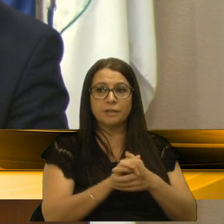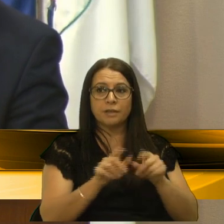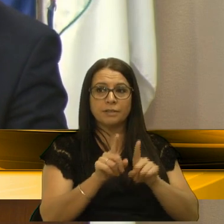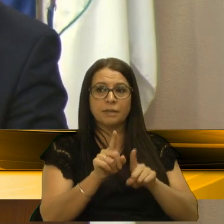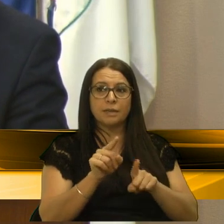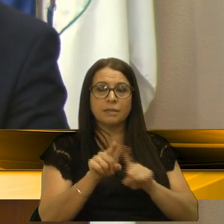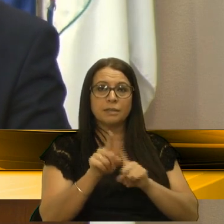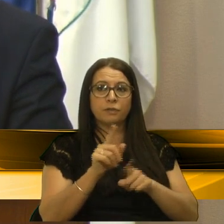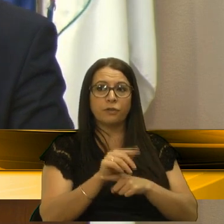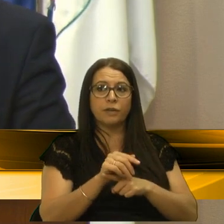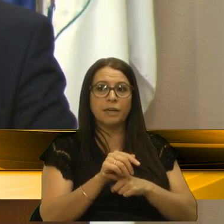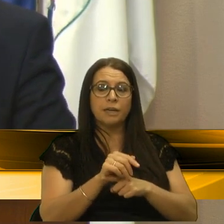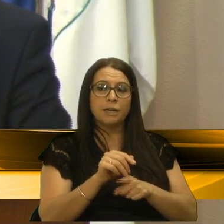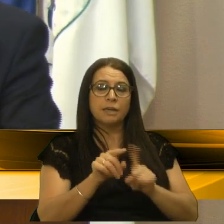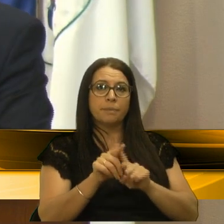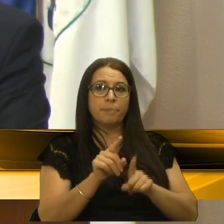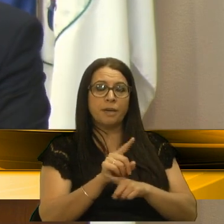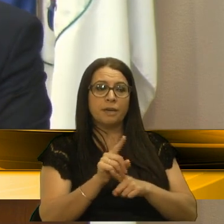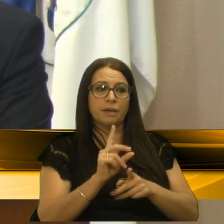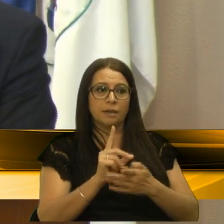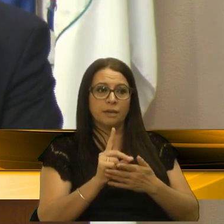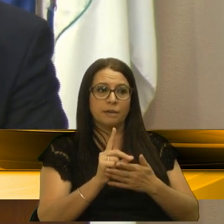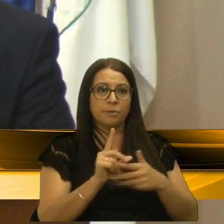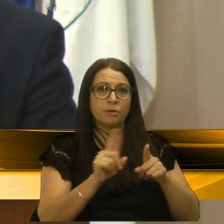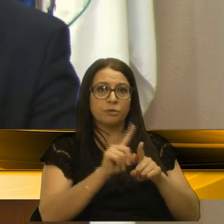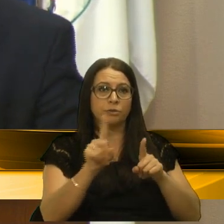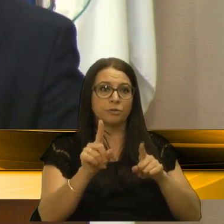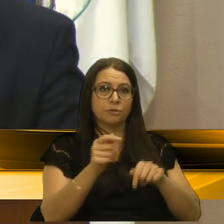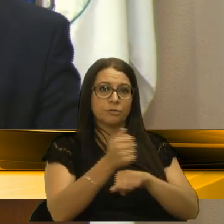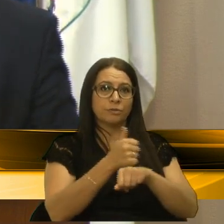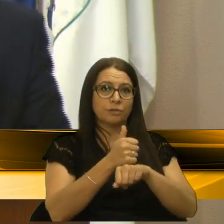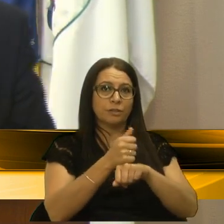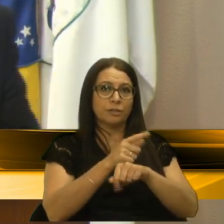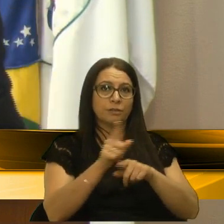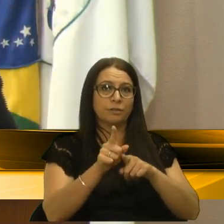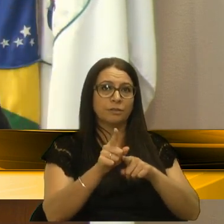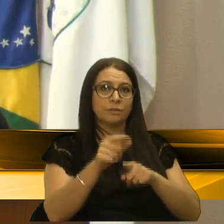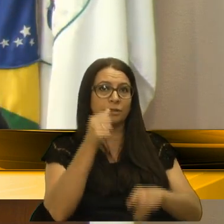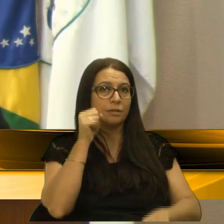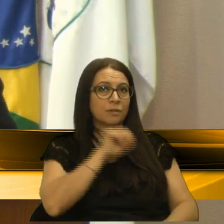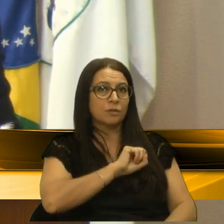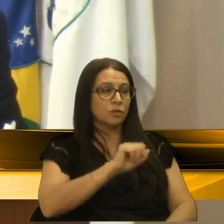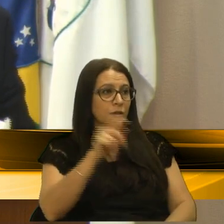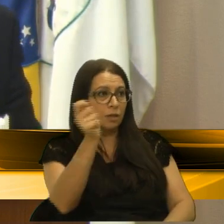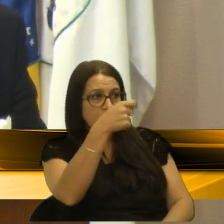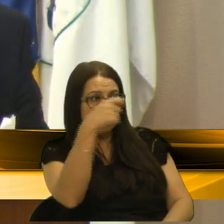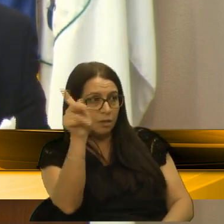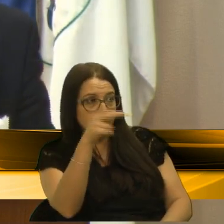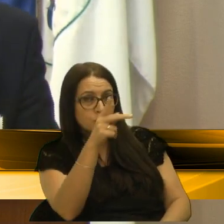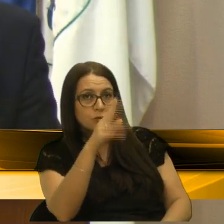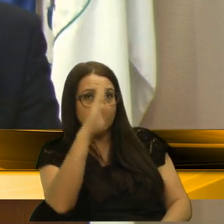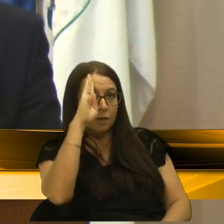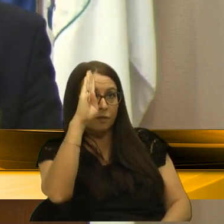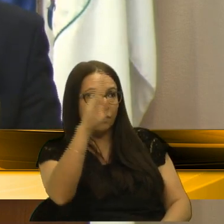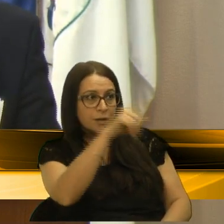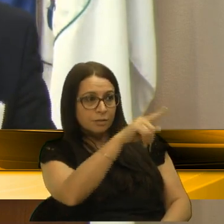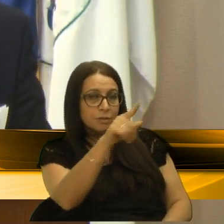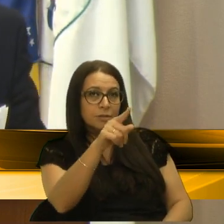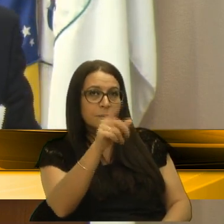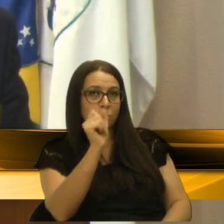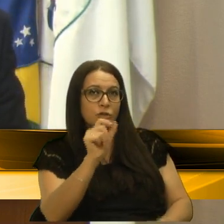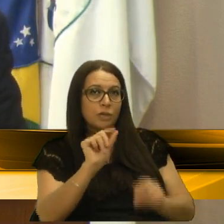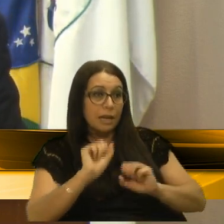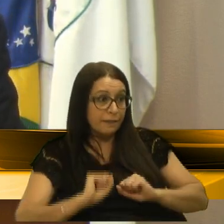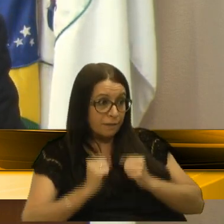sendo porta-voz aqui de todas as entidades ligadas ao jornalismo. E a senhora, que está sempre ali na frente do Exército com bandeirinha, podia defender